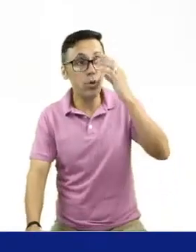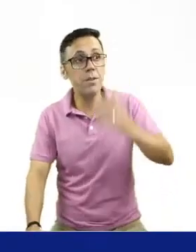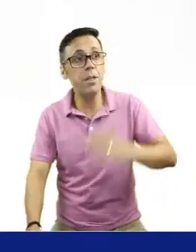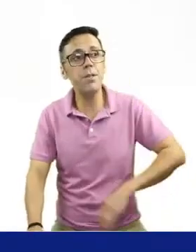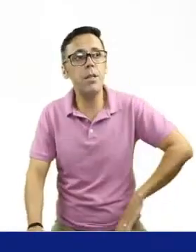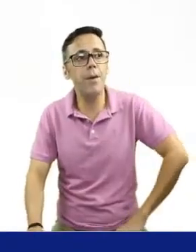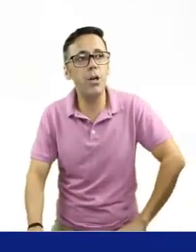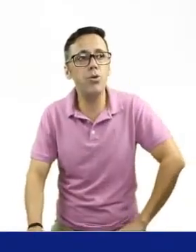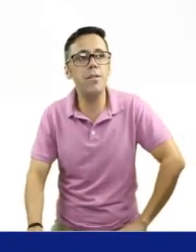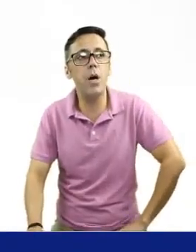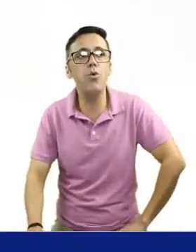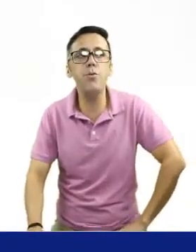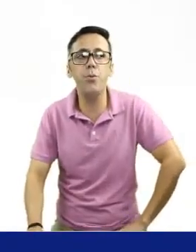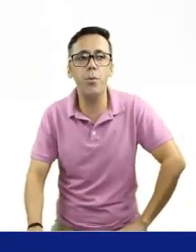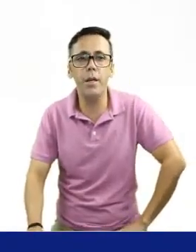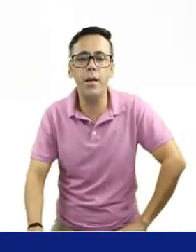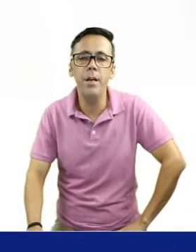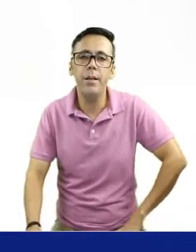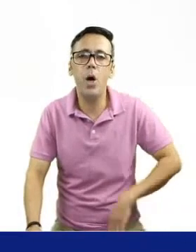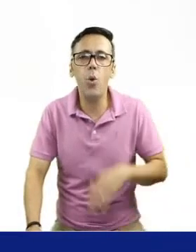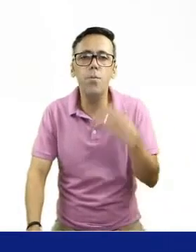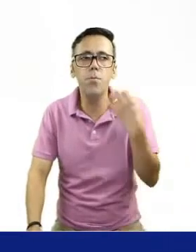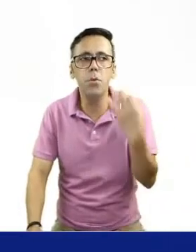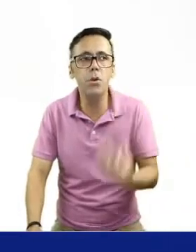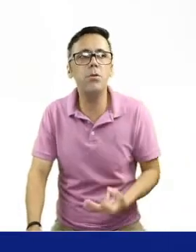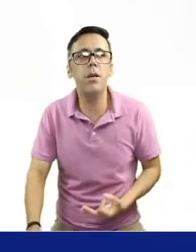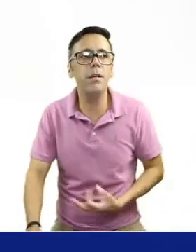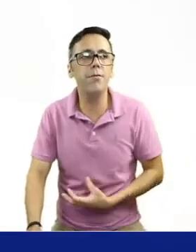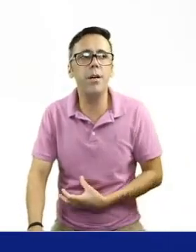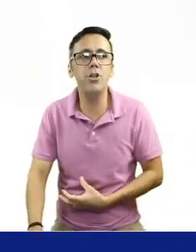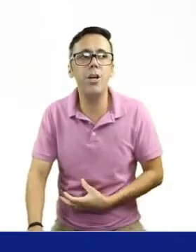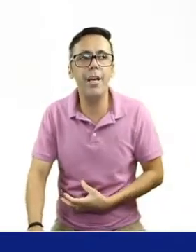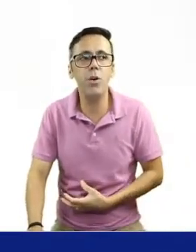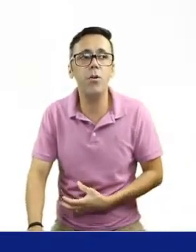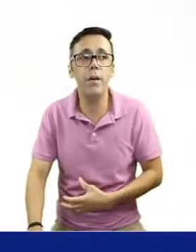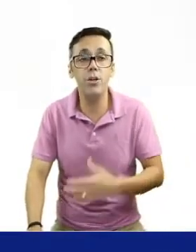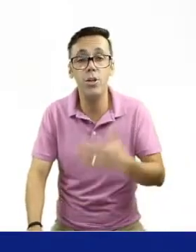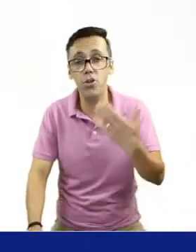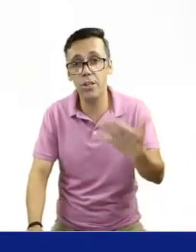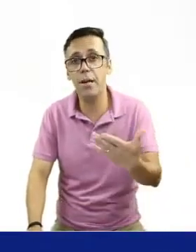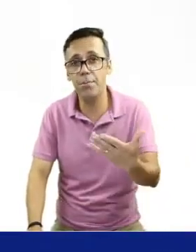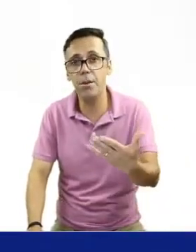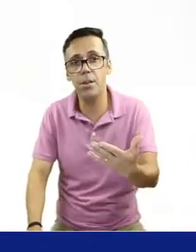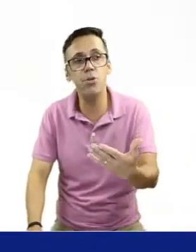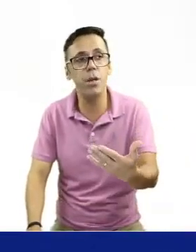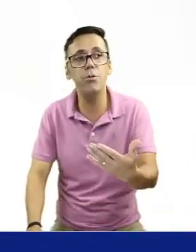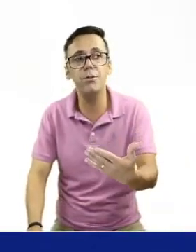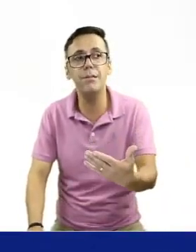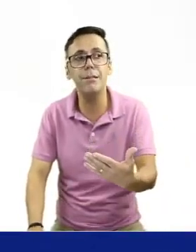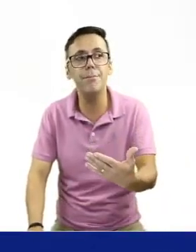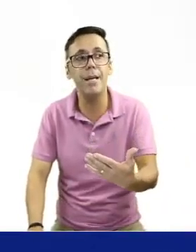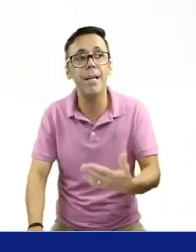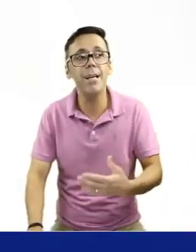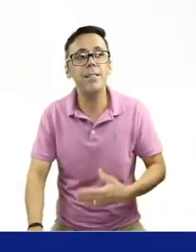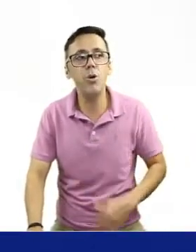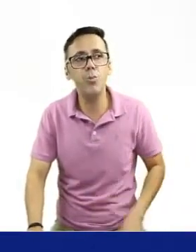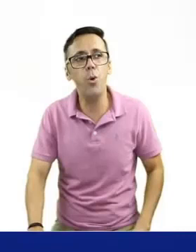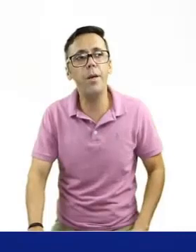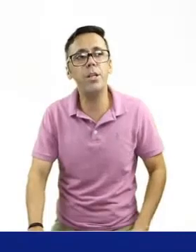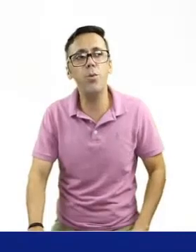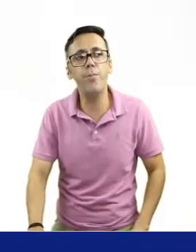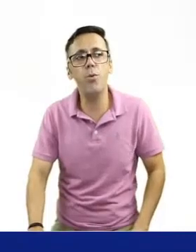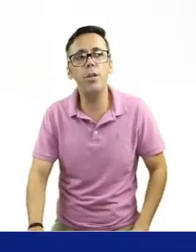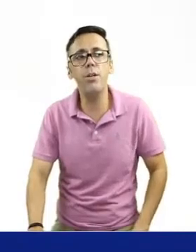nós temos aqui embaixo saúde pública que algo muito relevante recorrente a gente já sabia que isso ia acontecer também